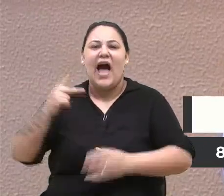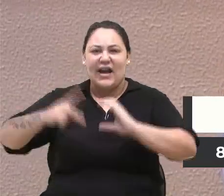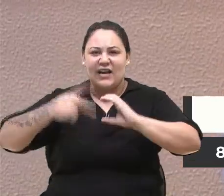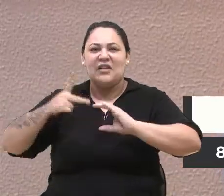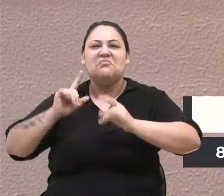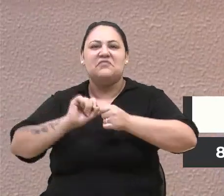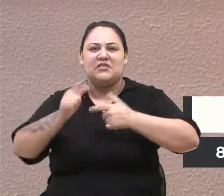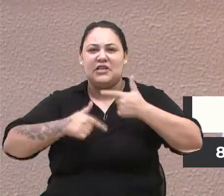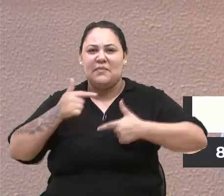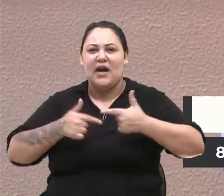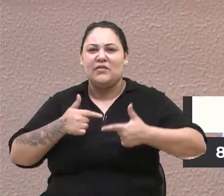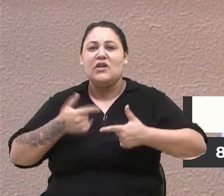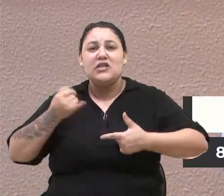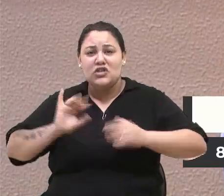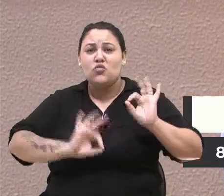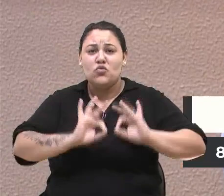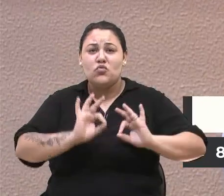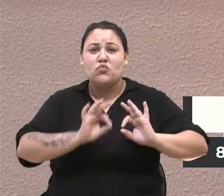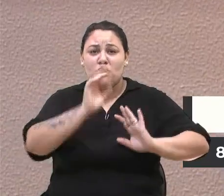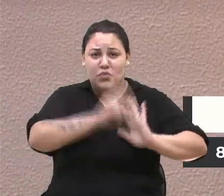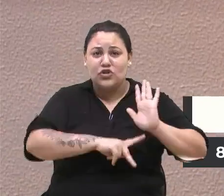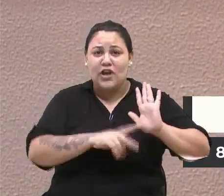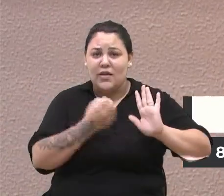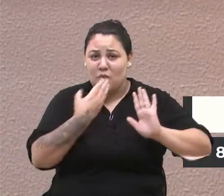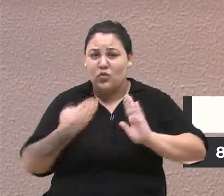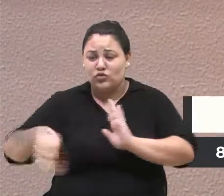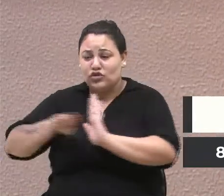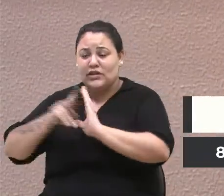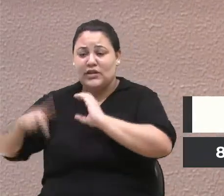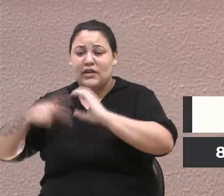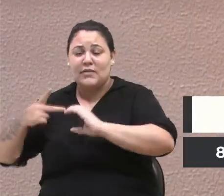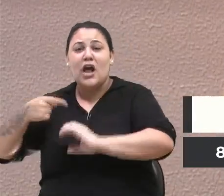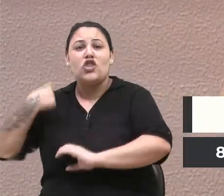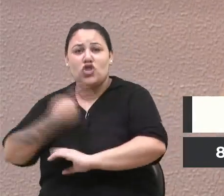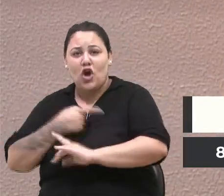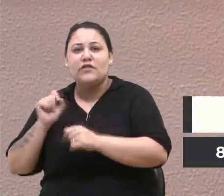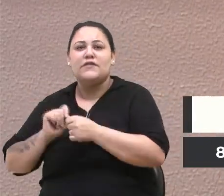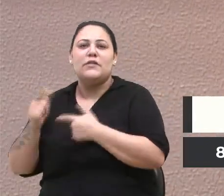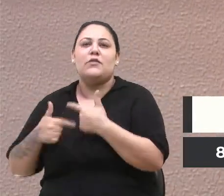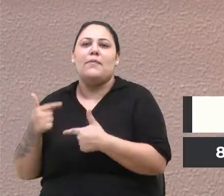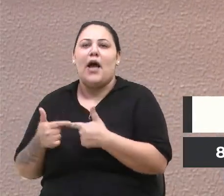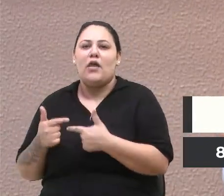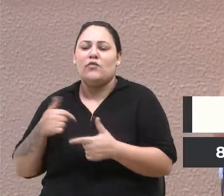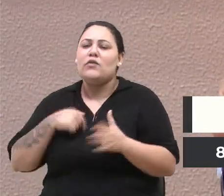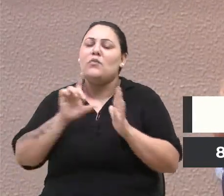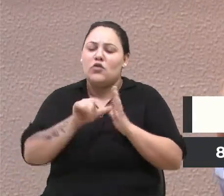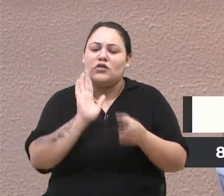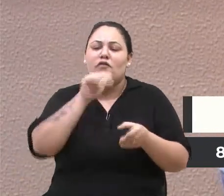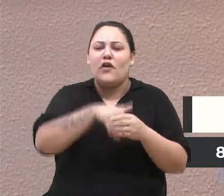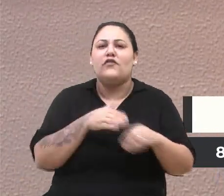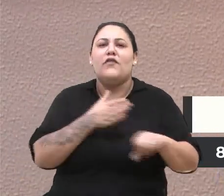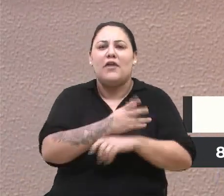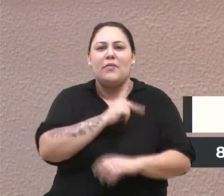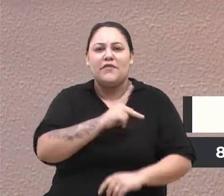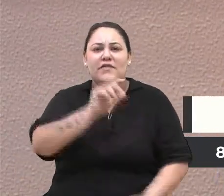bom, chegam aqui na Câmara, a Câmara faz a sua parte. Então, logo estaremos votando favorável, presidente. Quero dizer